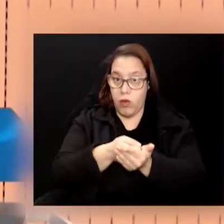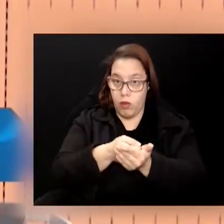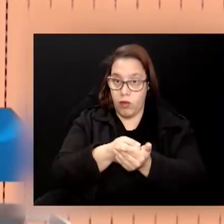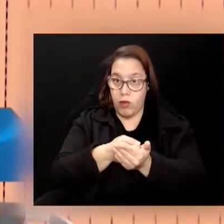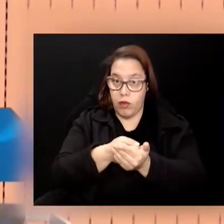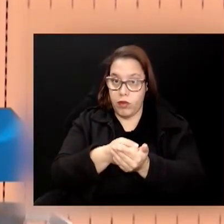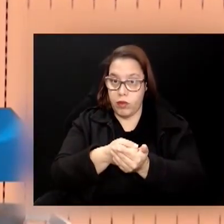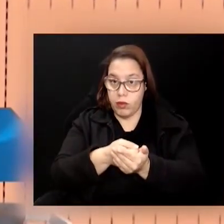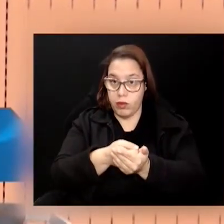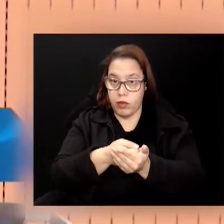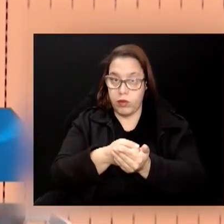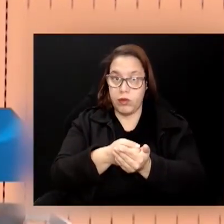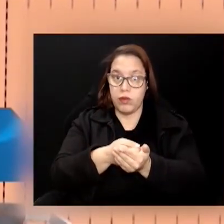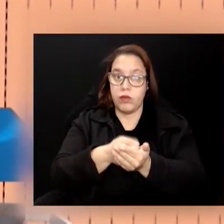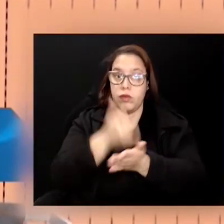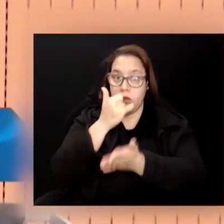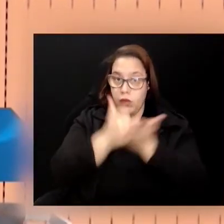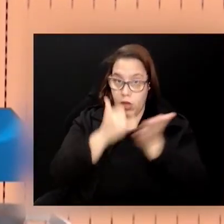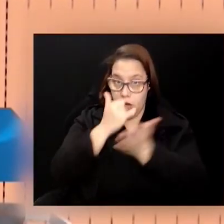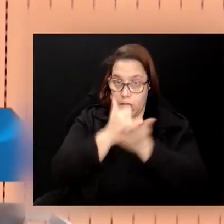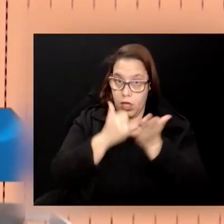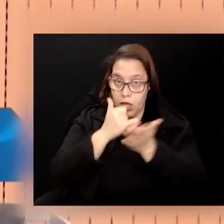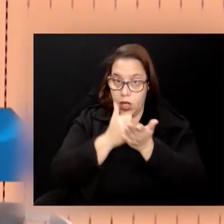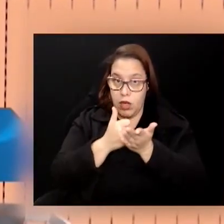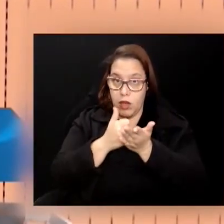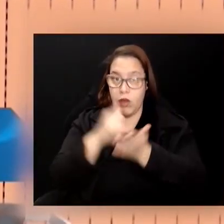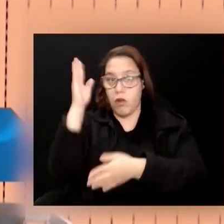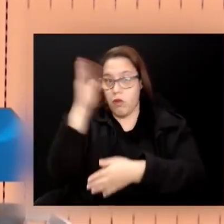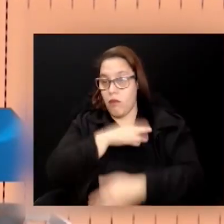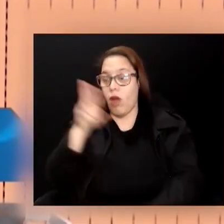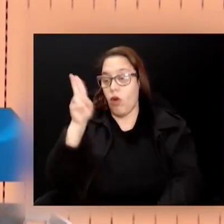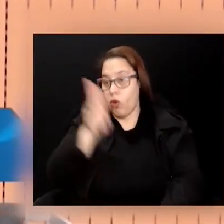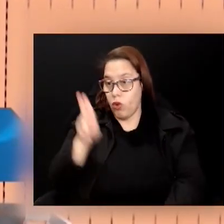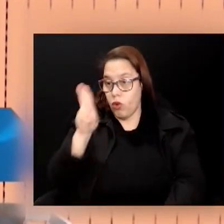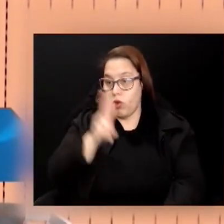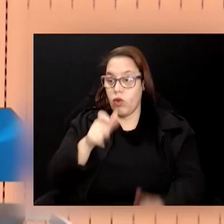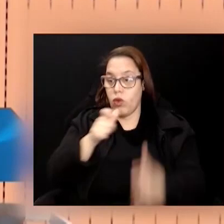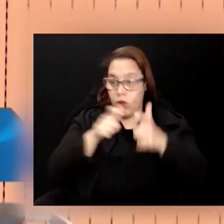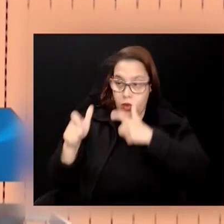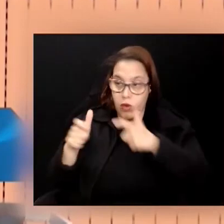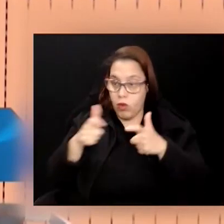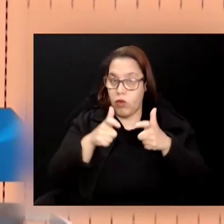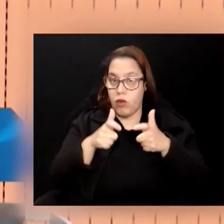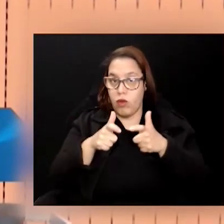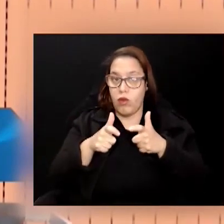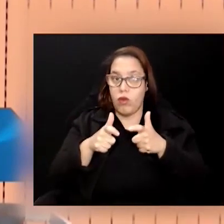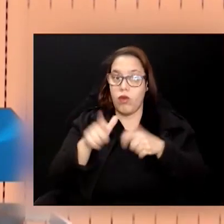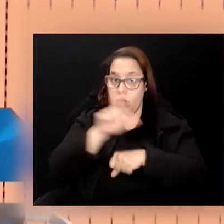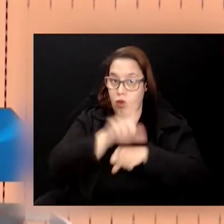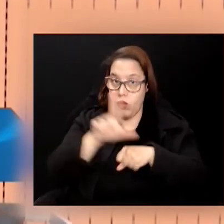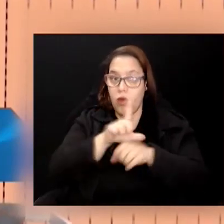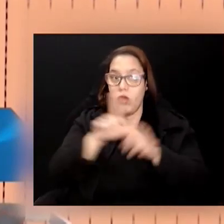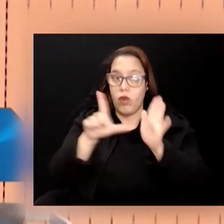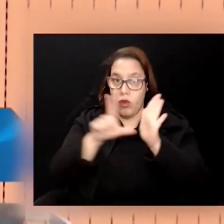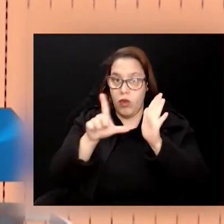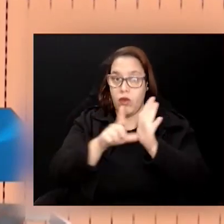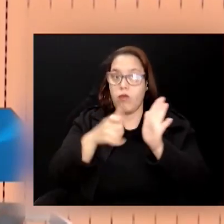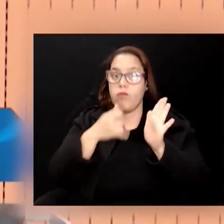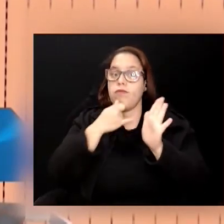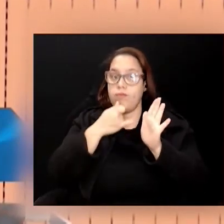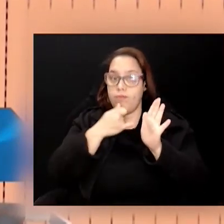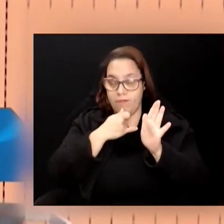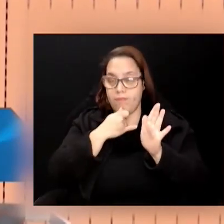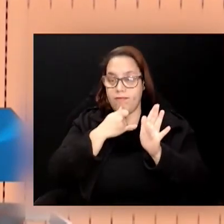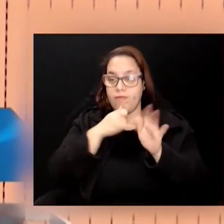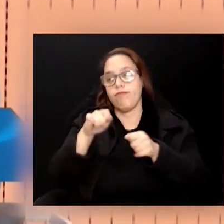taxas, com relação ao mau uso dos espaços de comércio e, infelizmente, tem muita gente que faz esse tipo de